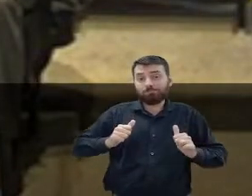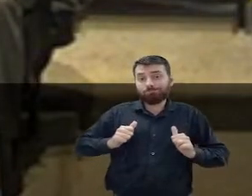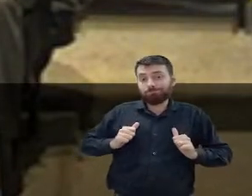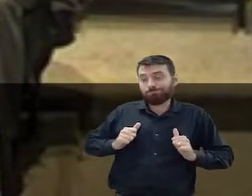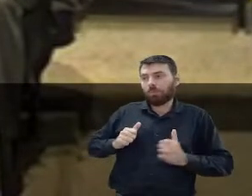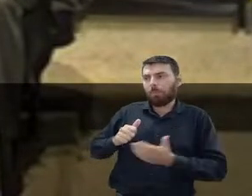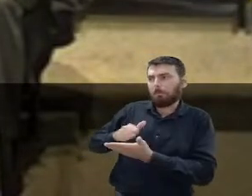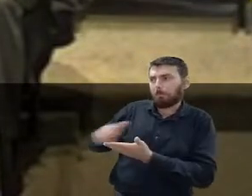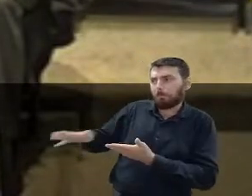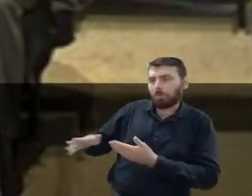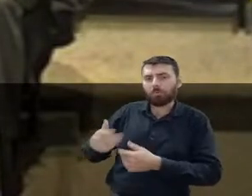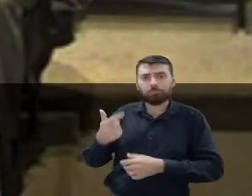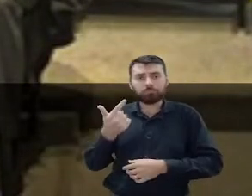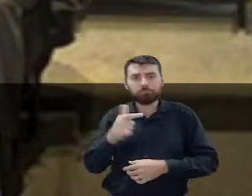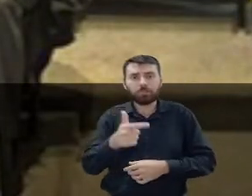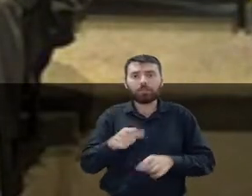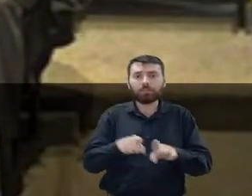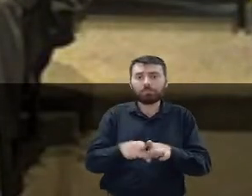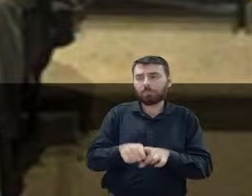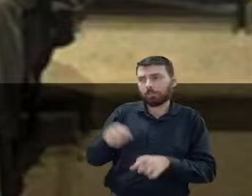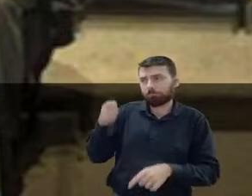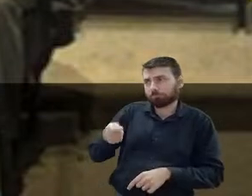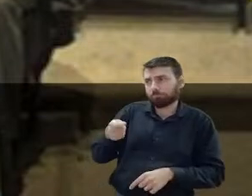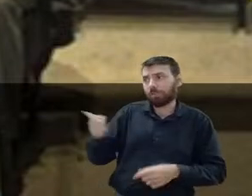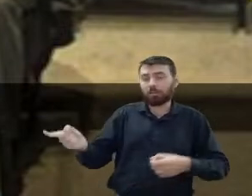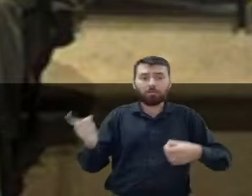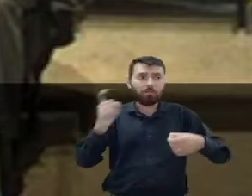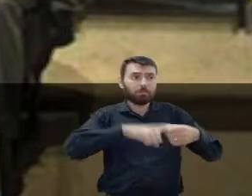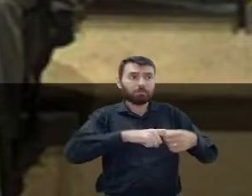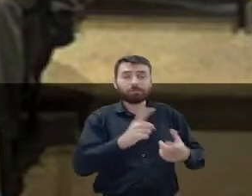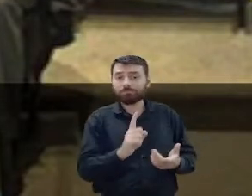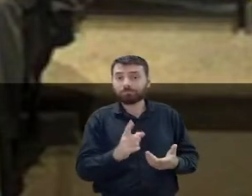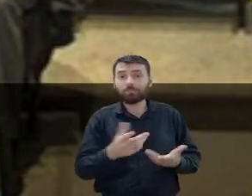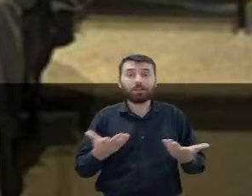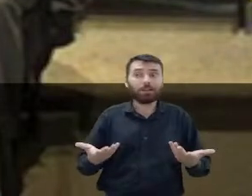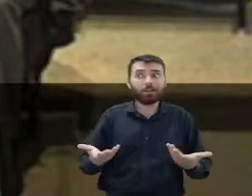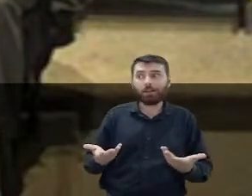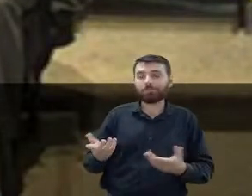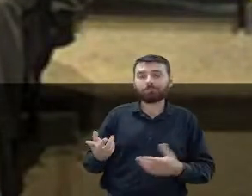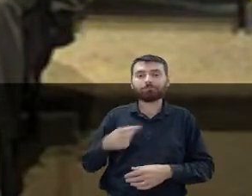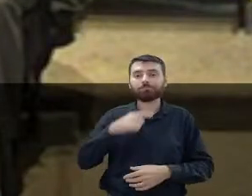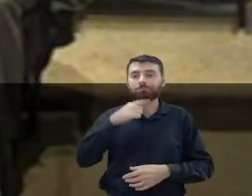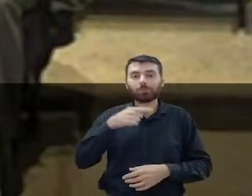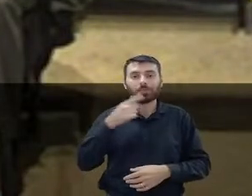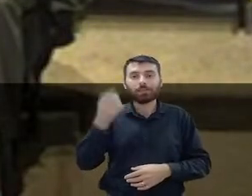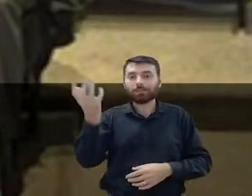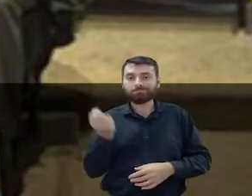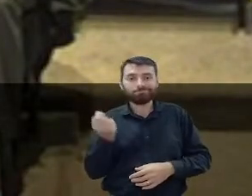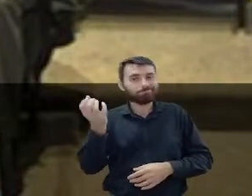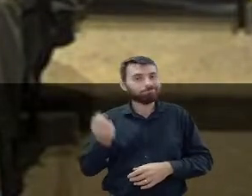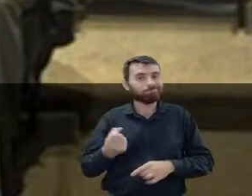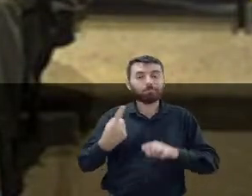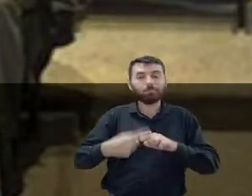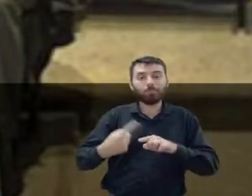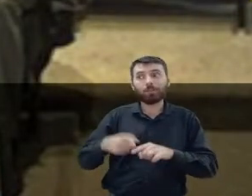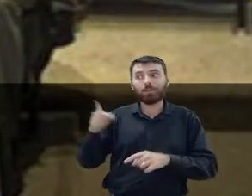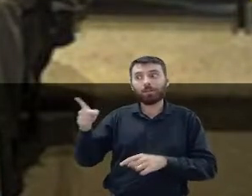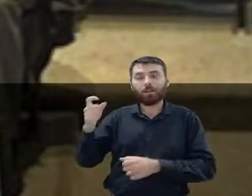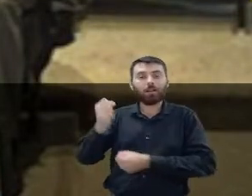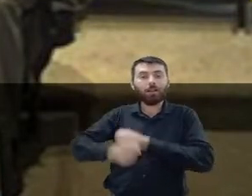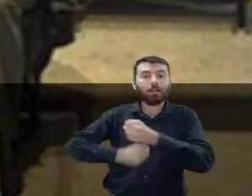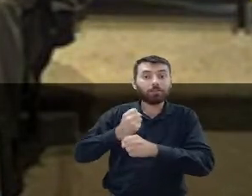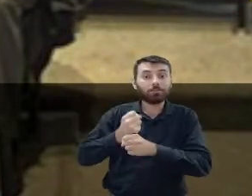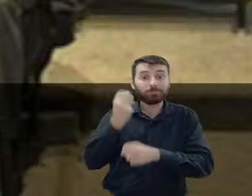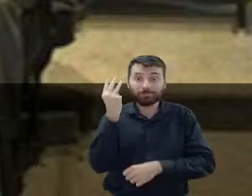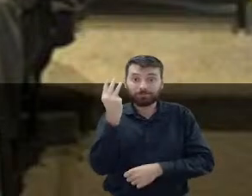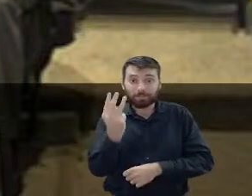de não notificar, de não exigir que ela voltasse, fez ela perder a qualidade de segurada. Porque essa trabalhadora ficou 3 anos e meio, 39 meses, sem